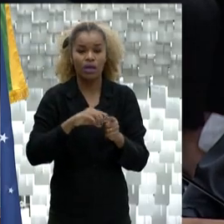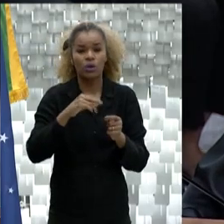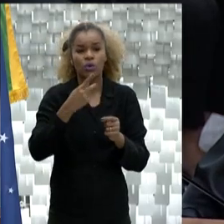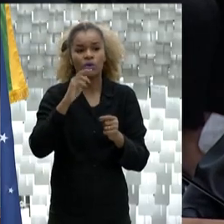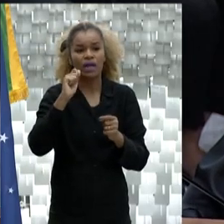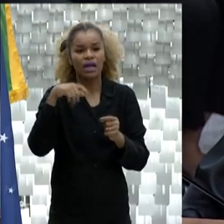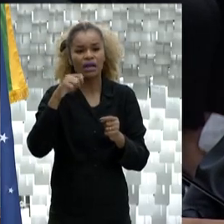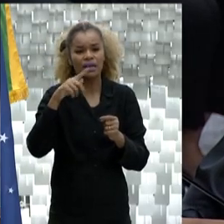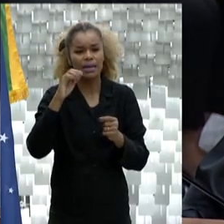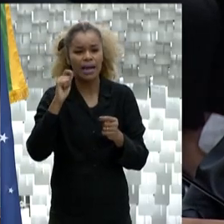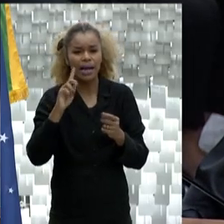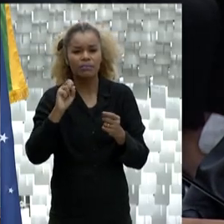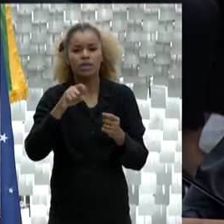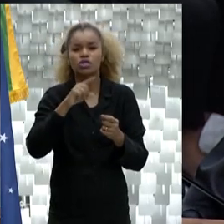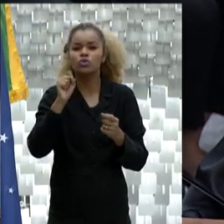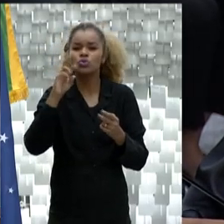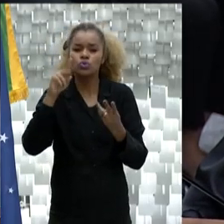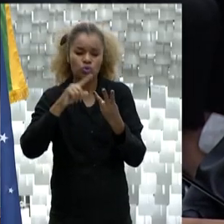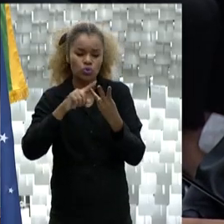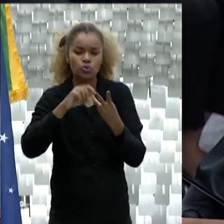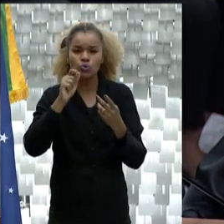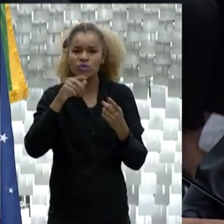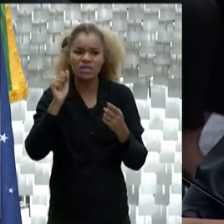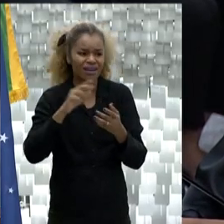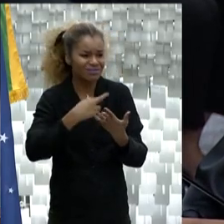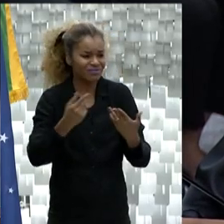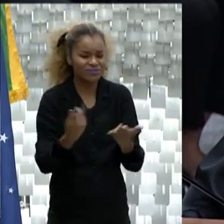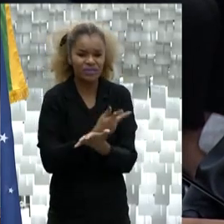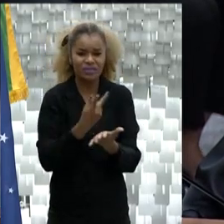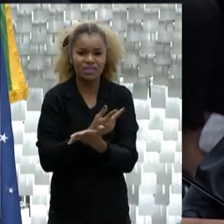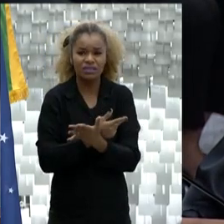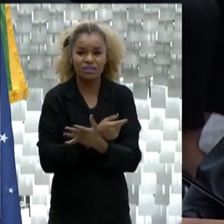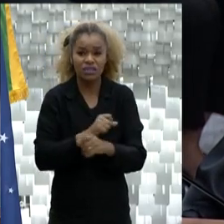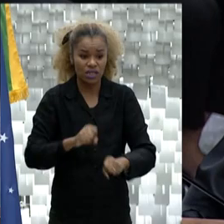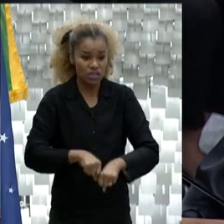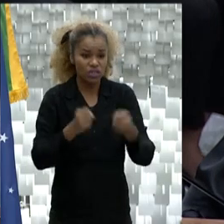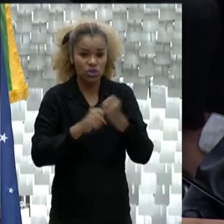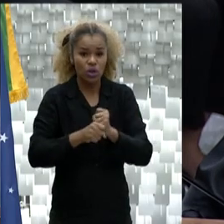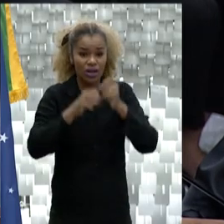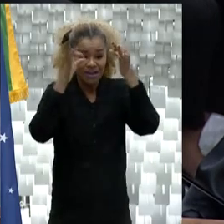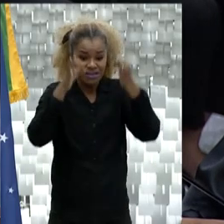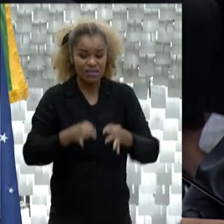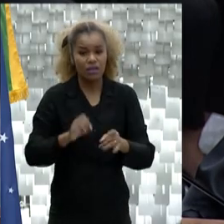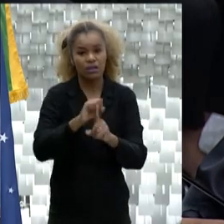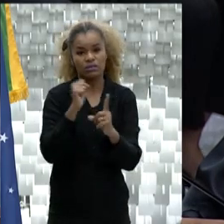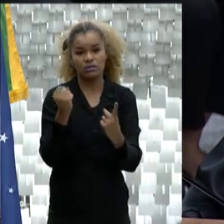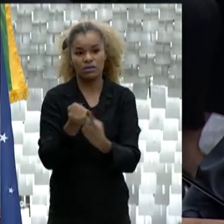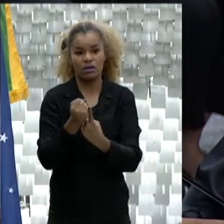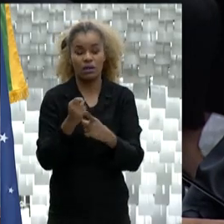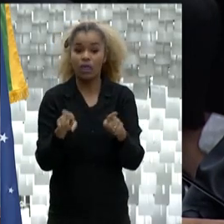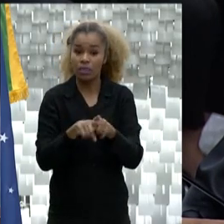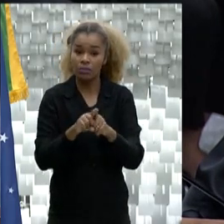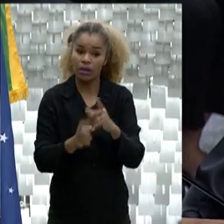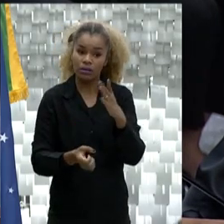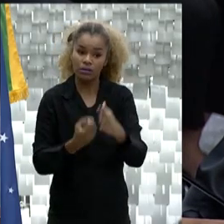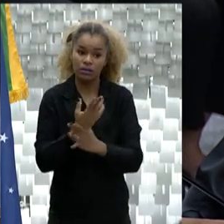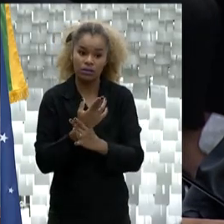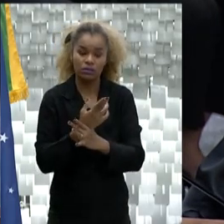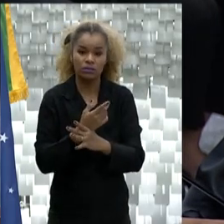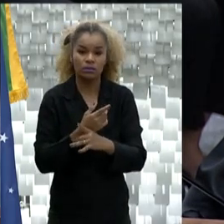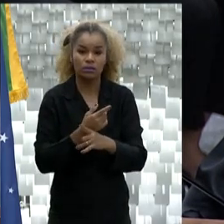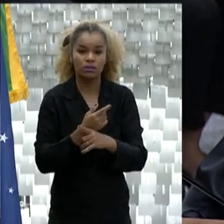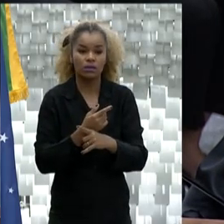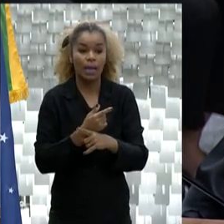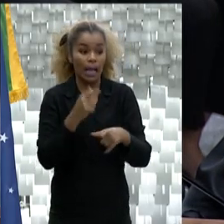vida em Suzano, evento que destrói certezas sociais e geram sequelas sem data